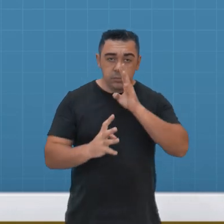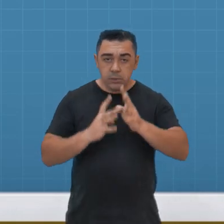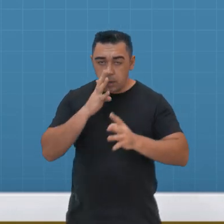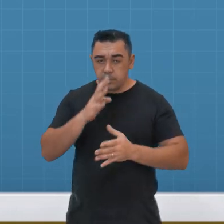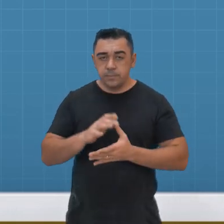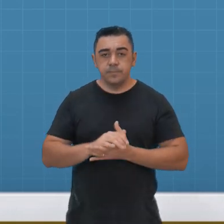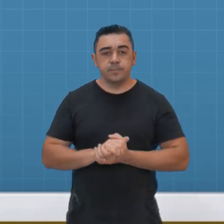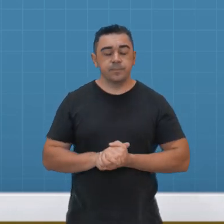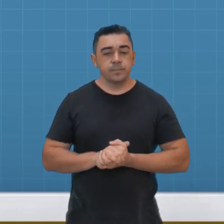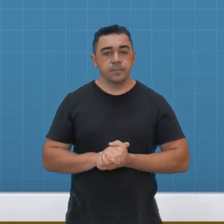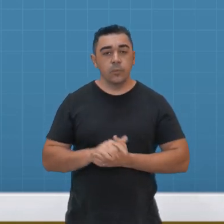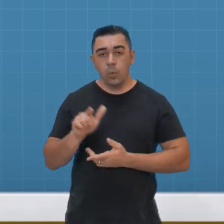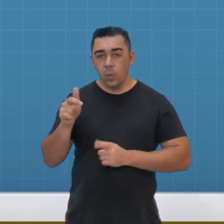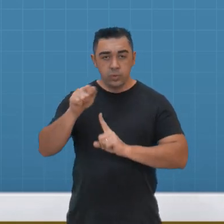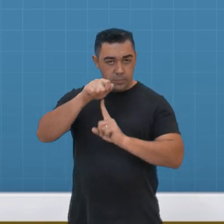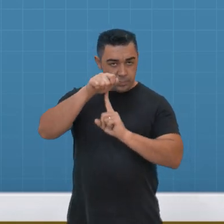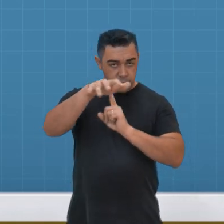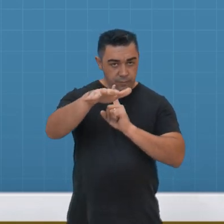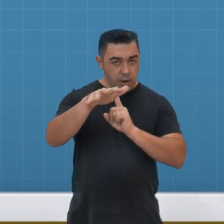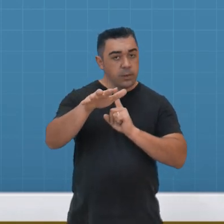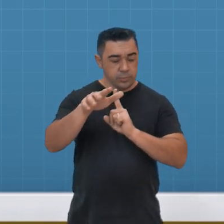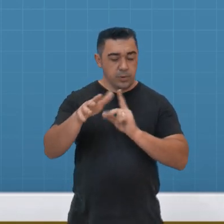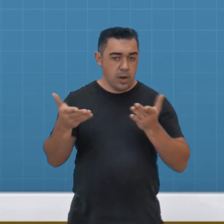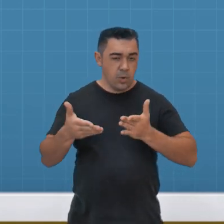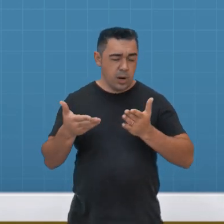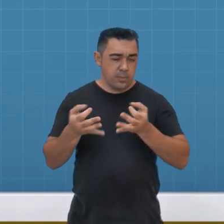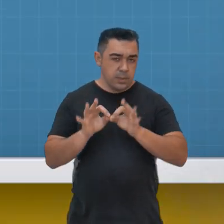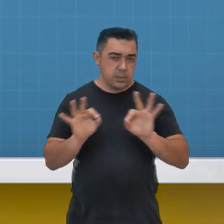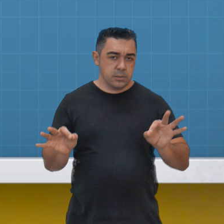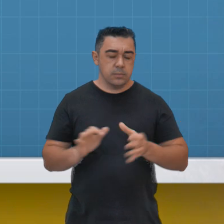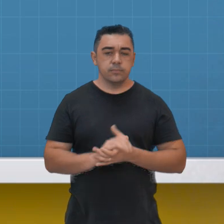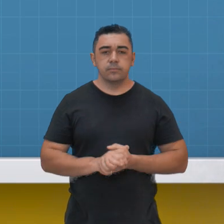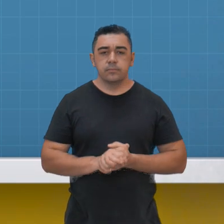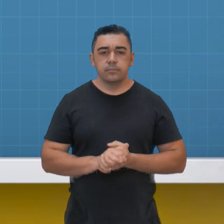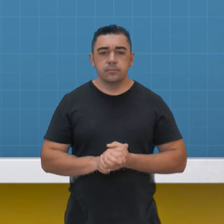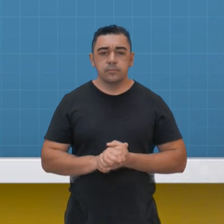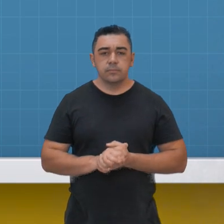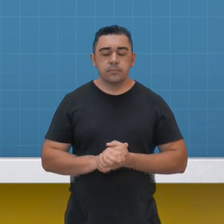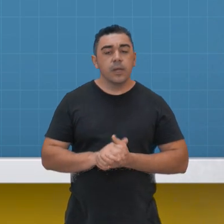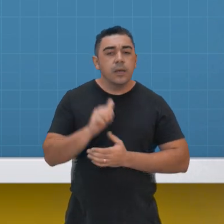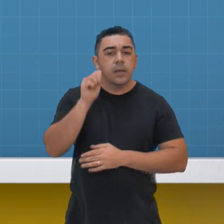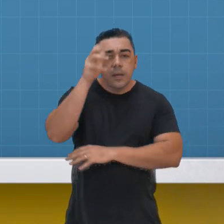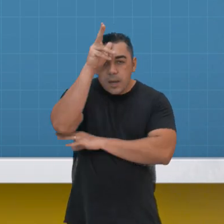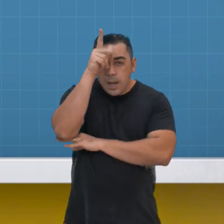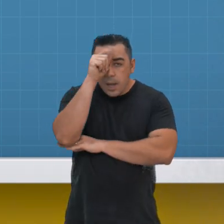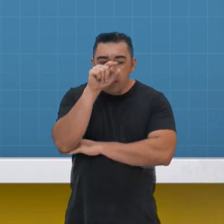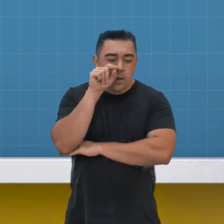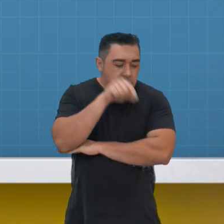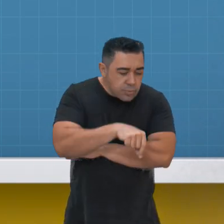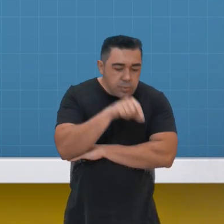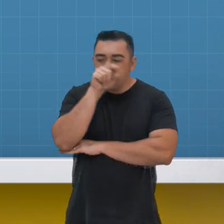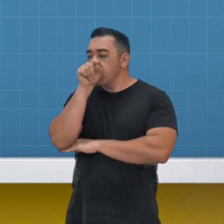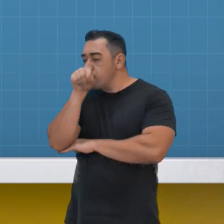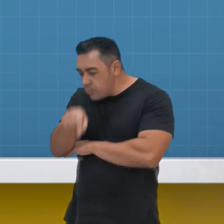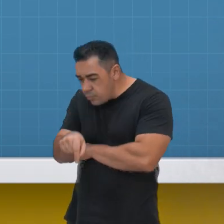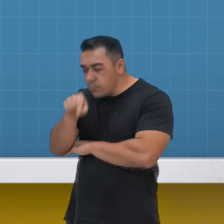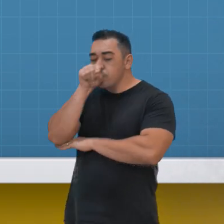Outro provérbio, esse é um pouquinho mais leve do que esse que eu acabei de dizer. De grão em grão a galinha enche o papo.